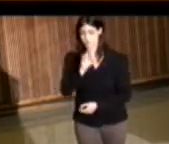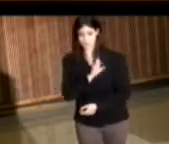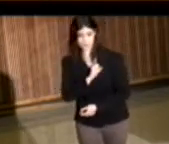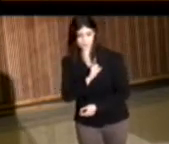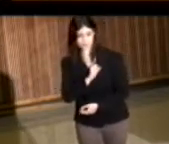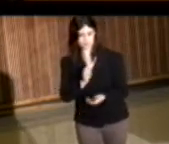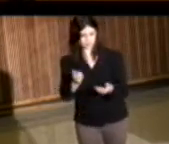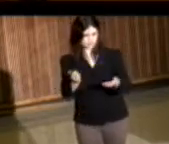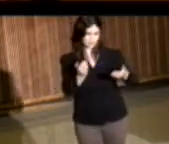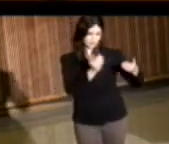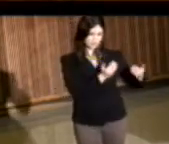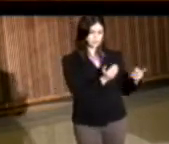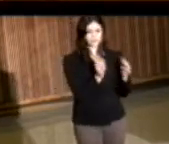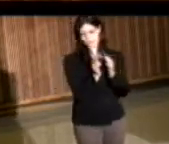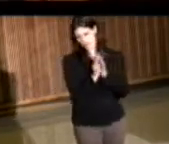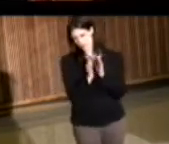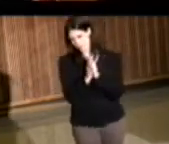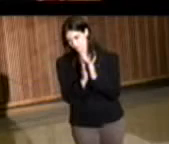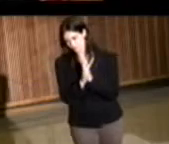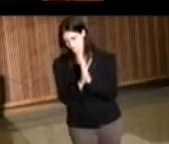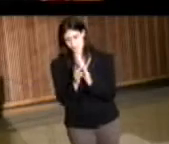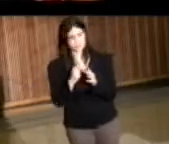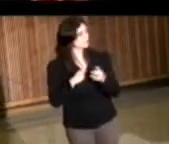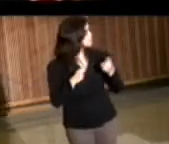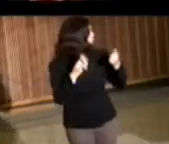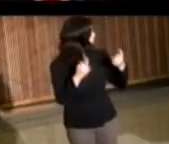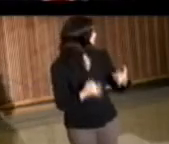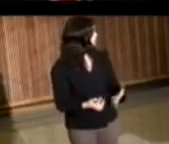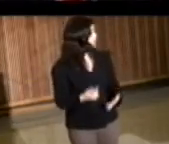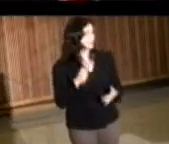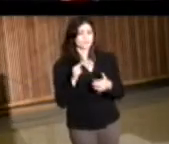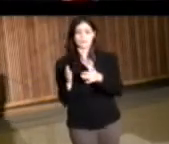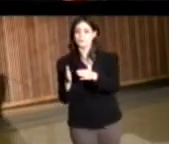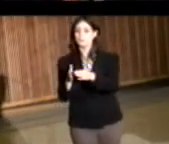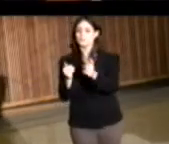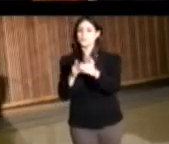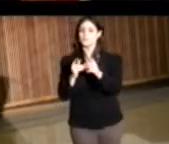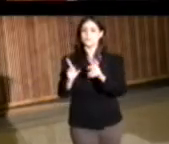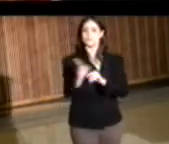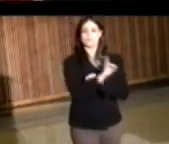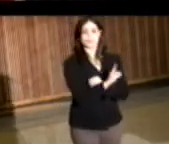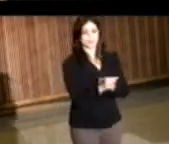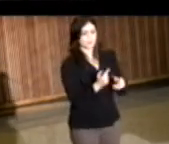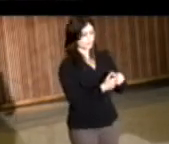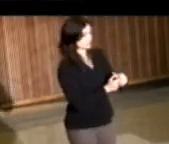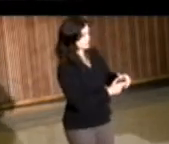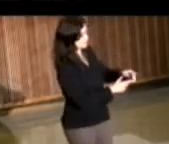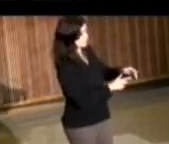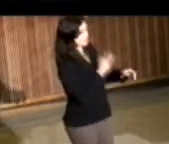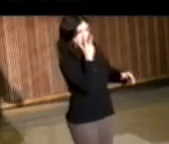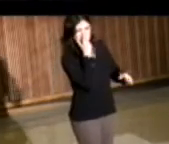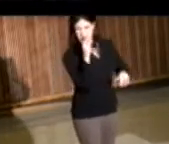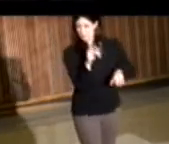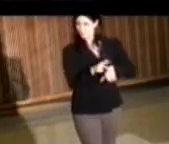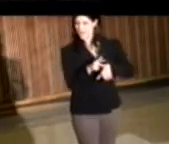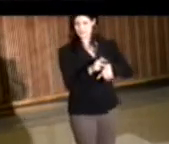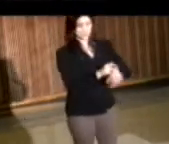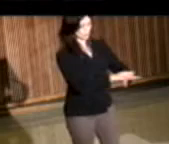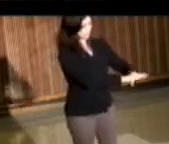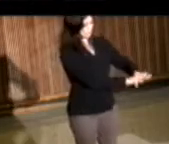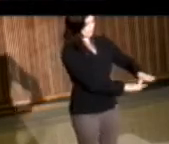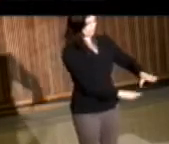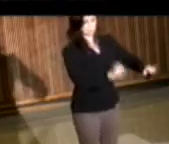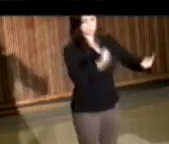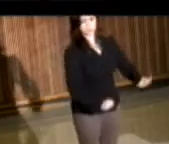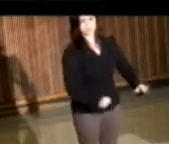você vir à frente para orar. E sempre eu explico por que eu peço para vir à frente. Não é porque esse lugar é poderoso, porque